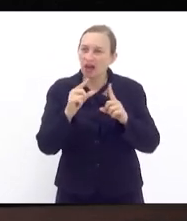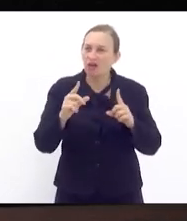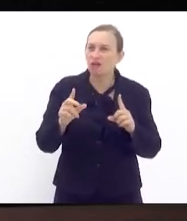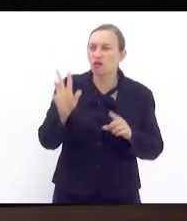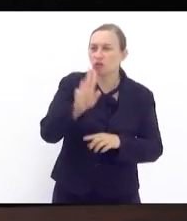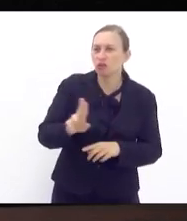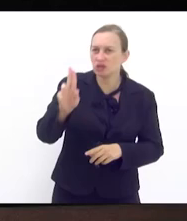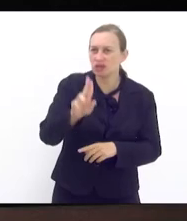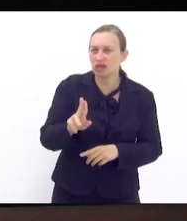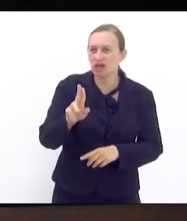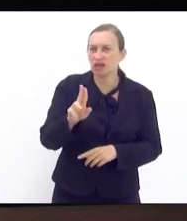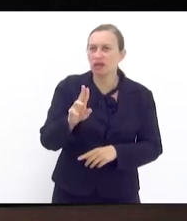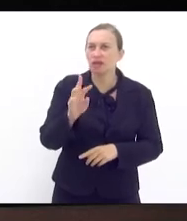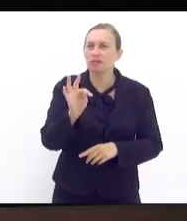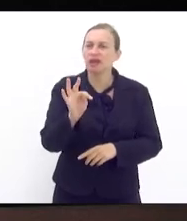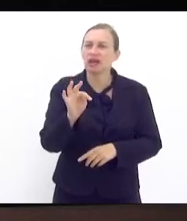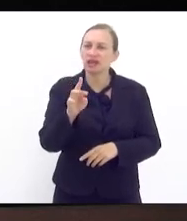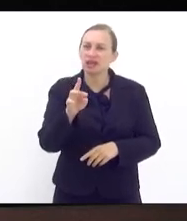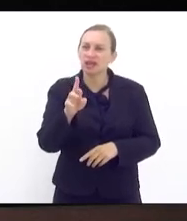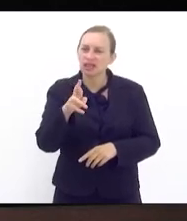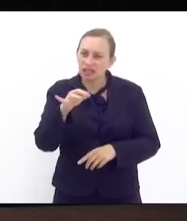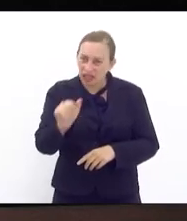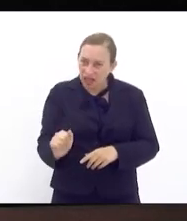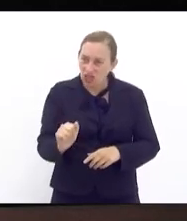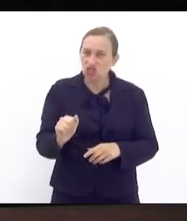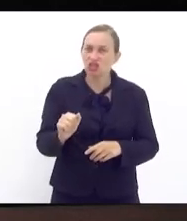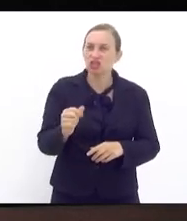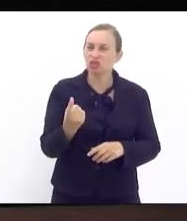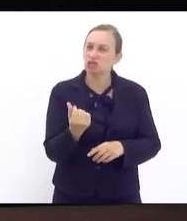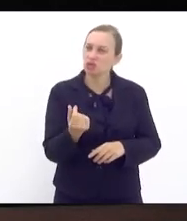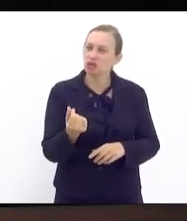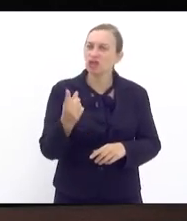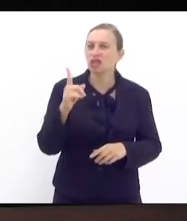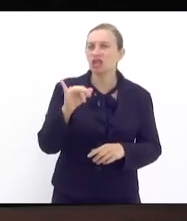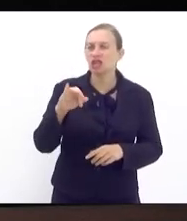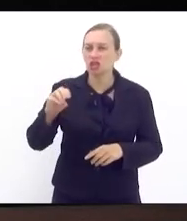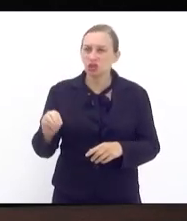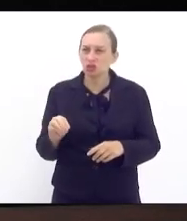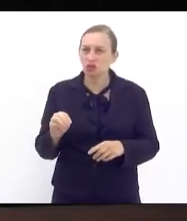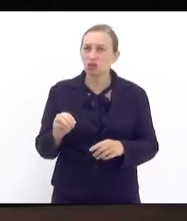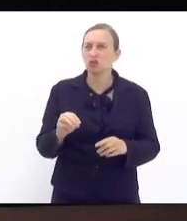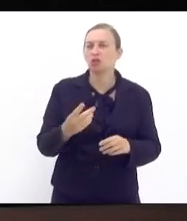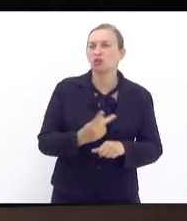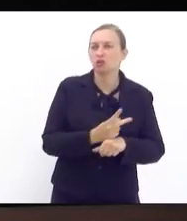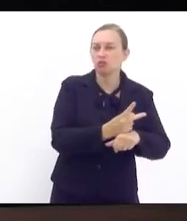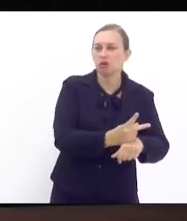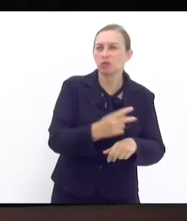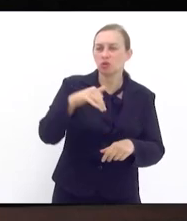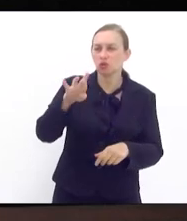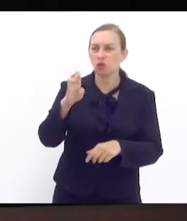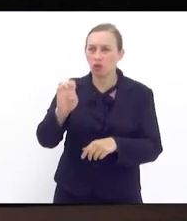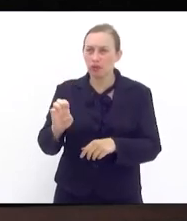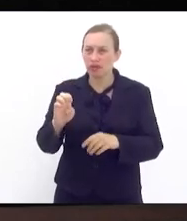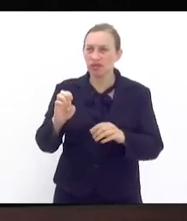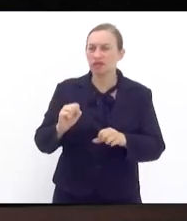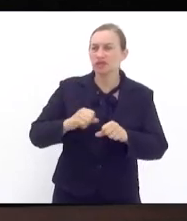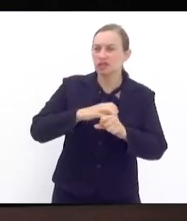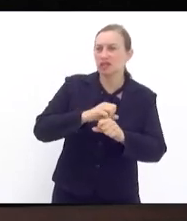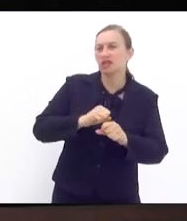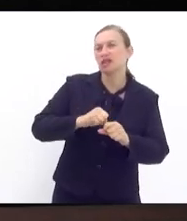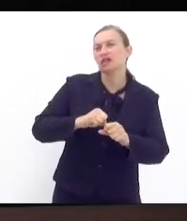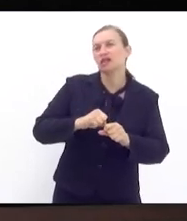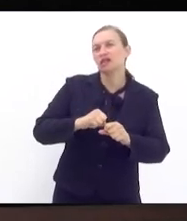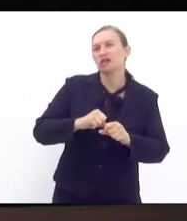do Prêmio Nobel de Economia. Então, a expectativa da arrecadação projetada sinaliza que